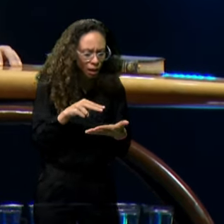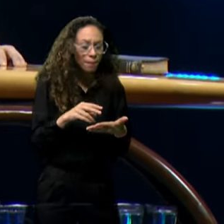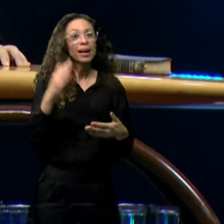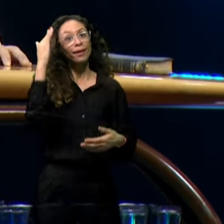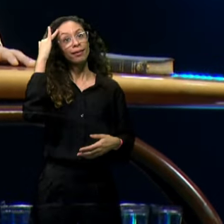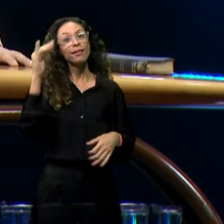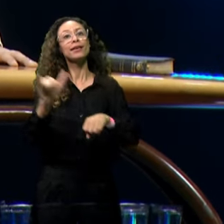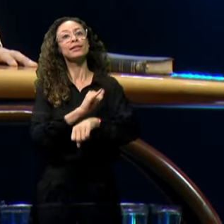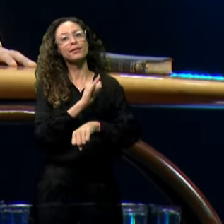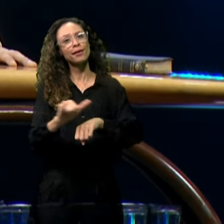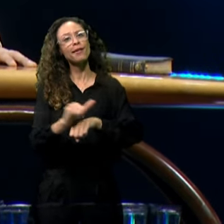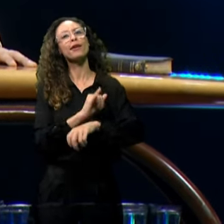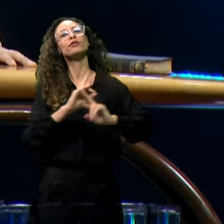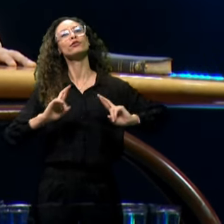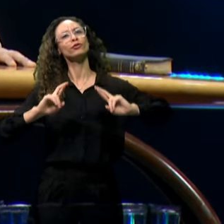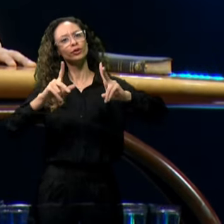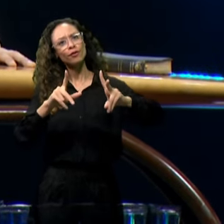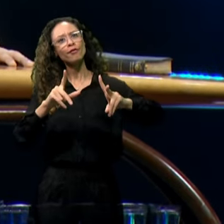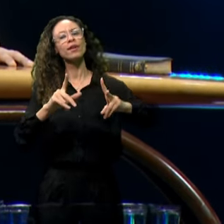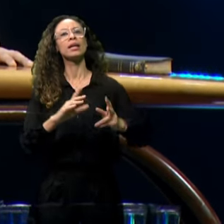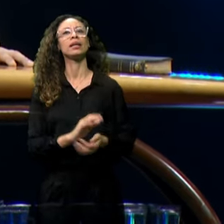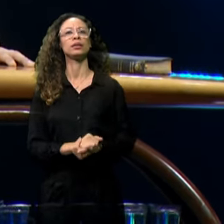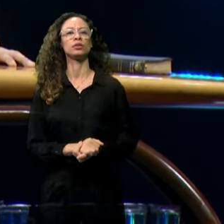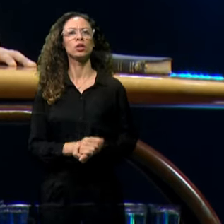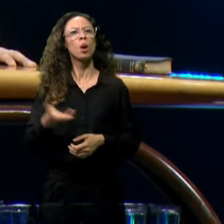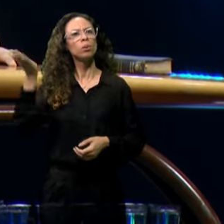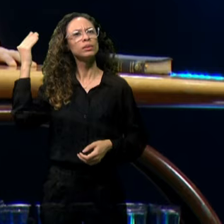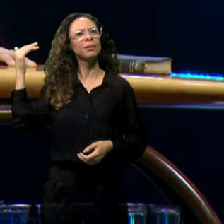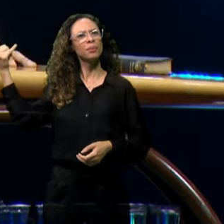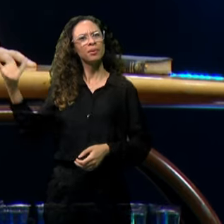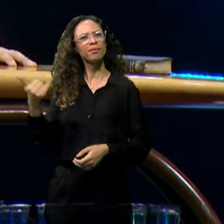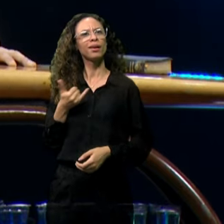faz um tempo atrás muito simples